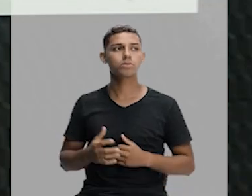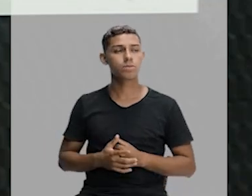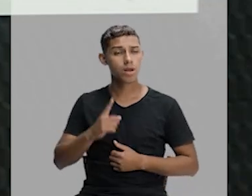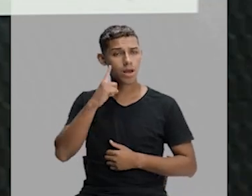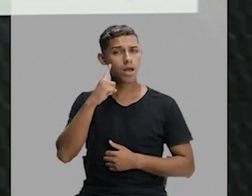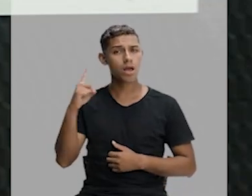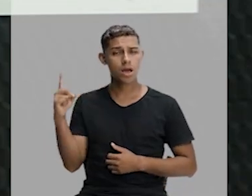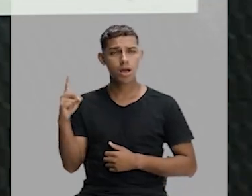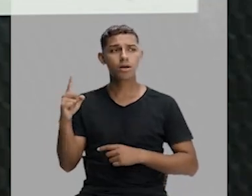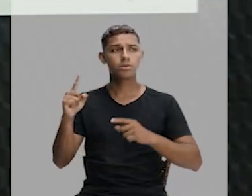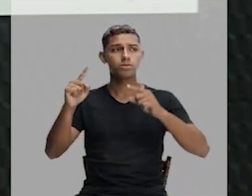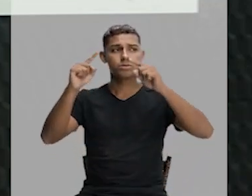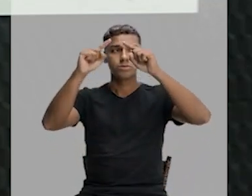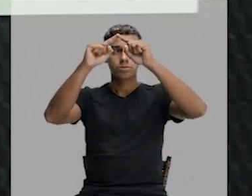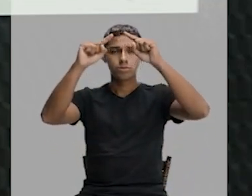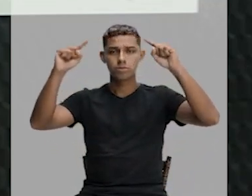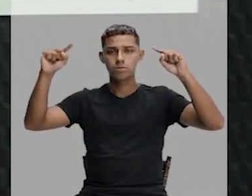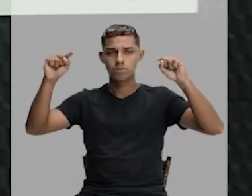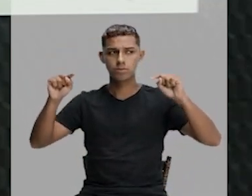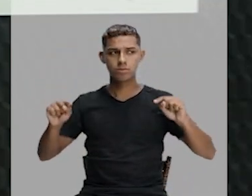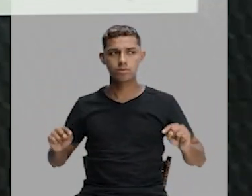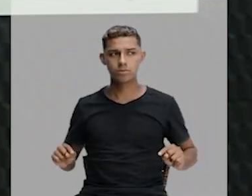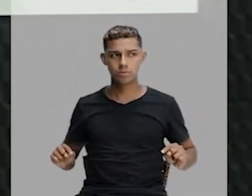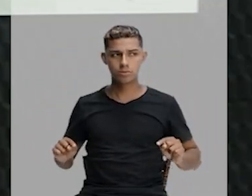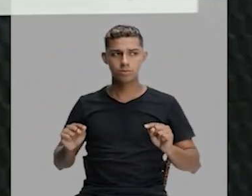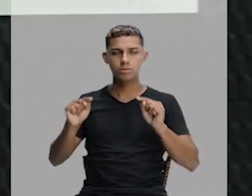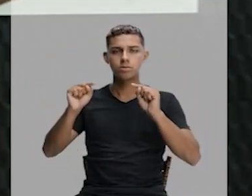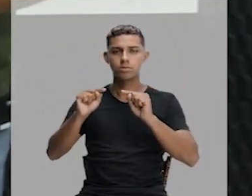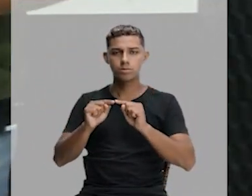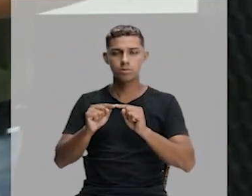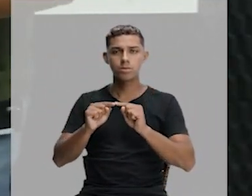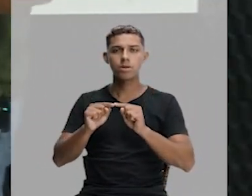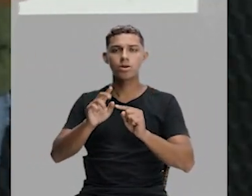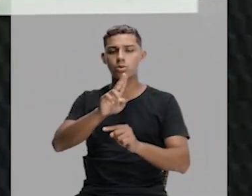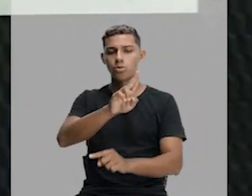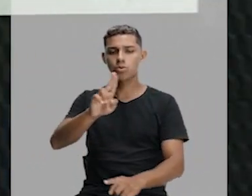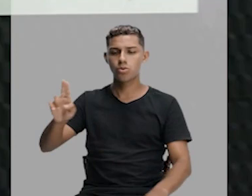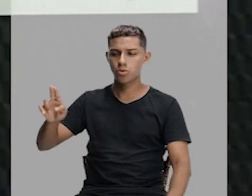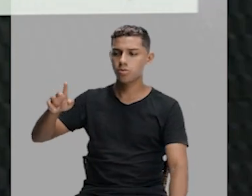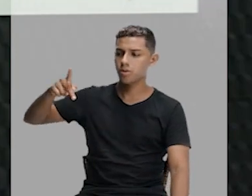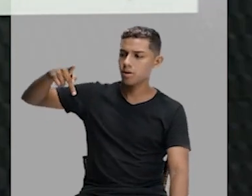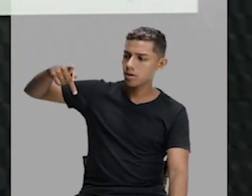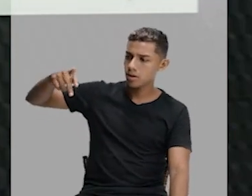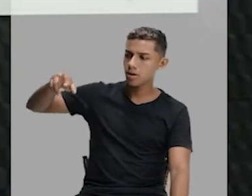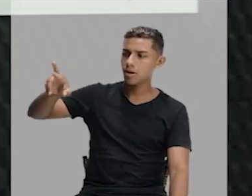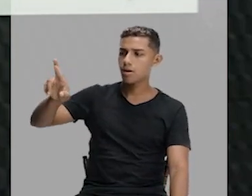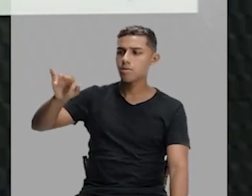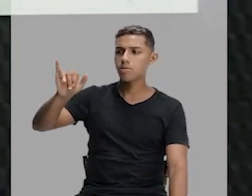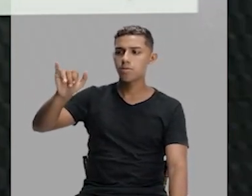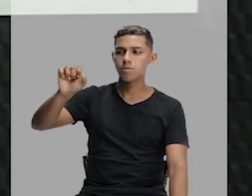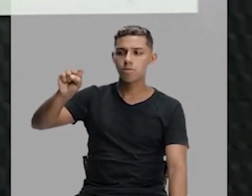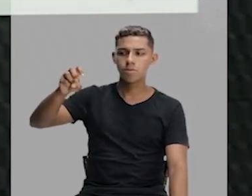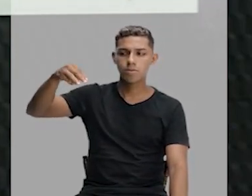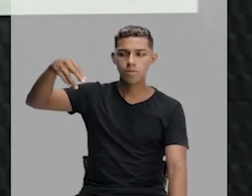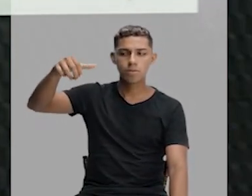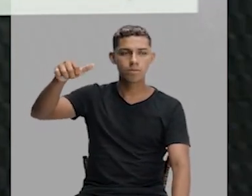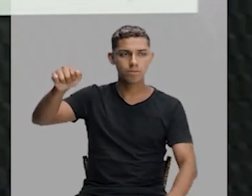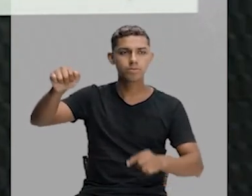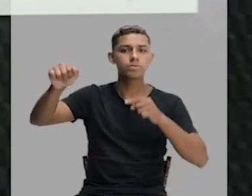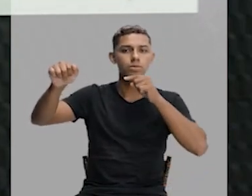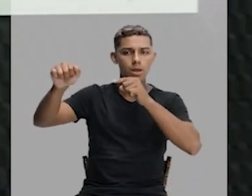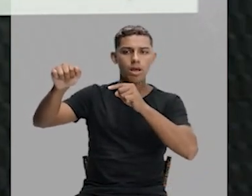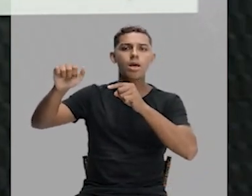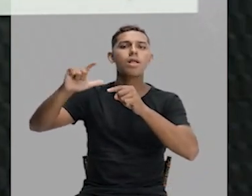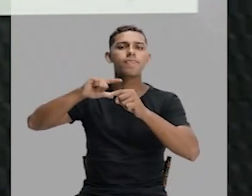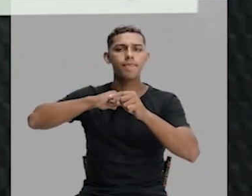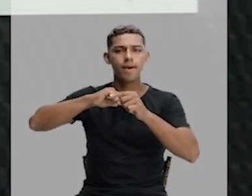aqui, ela é um prisma. Tá? Porque a partir do momento que eu fiz isso, ó, eu formei uma figura que tem